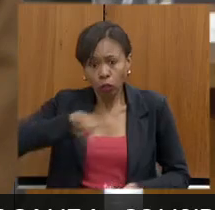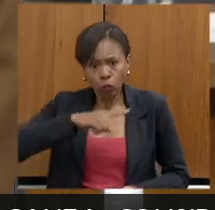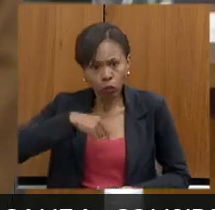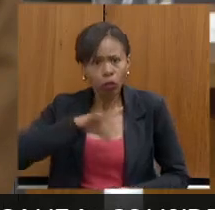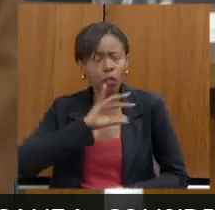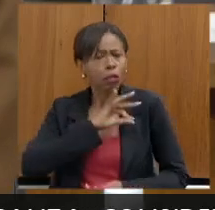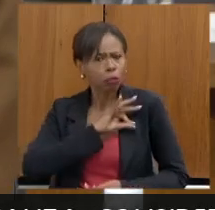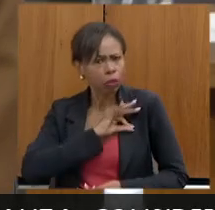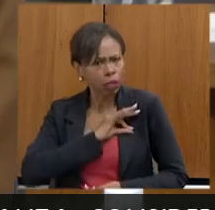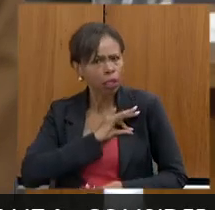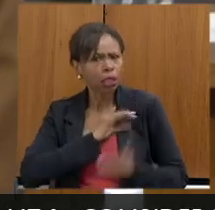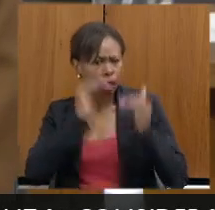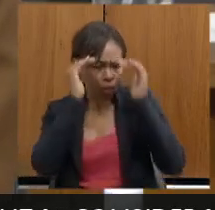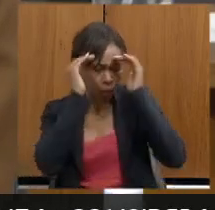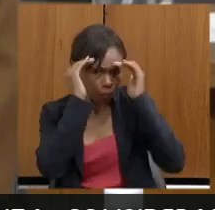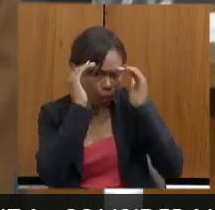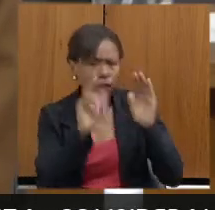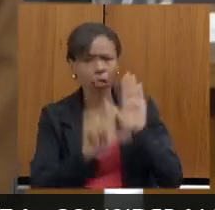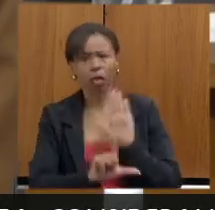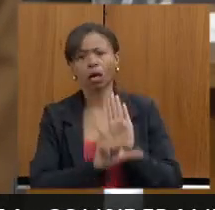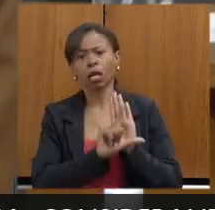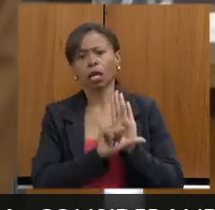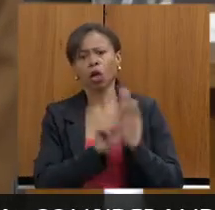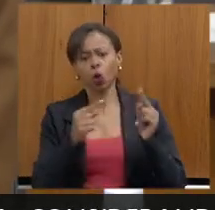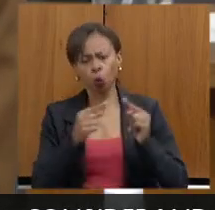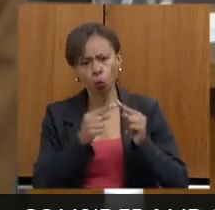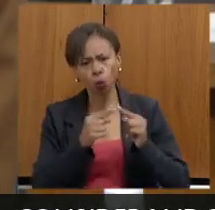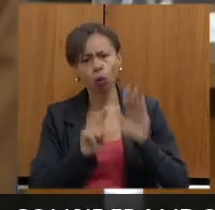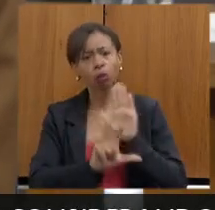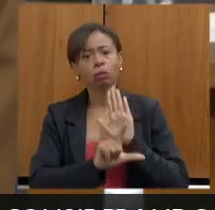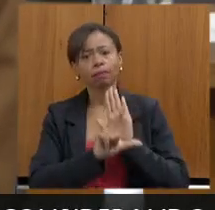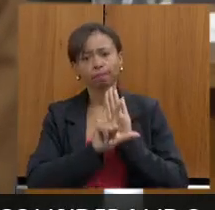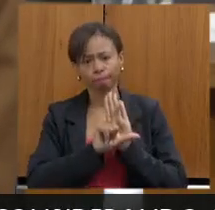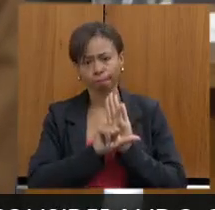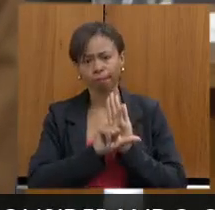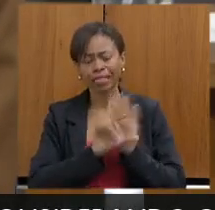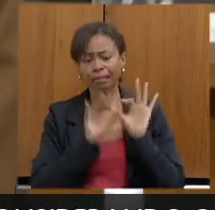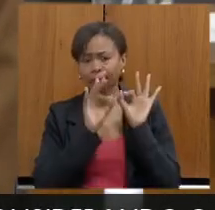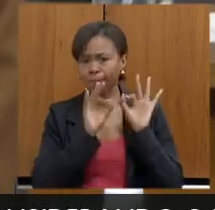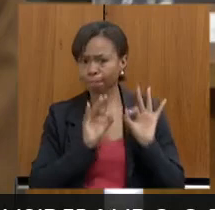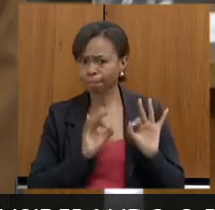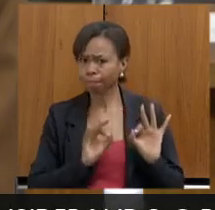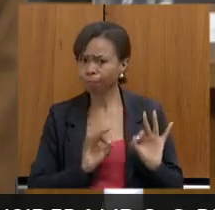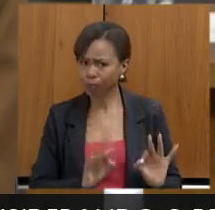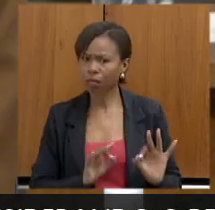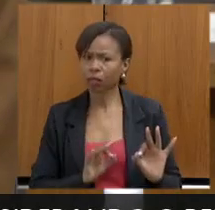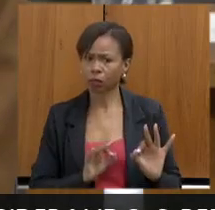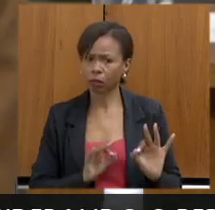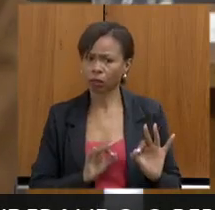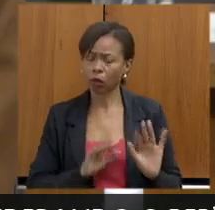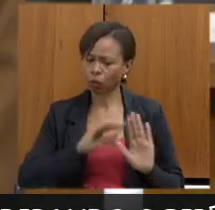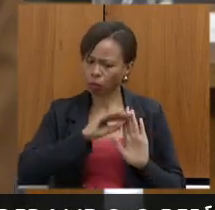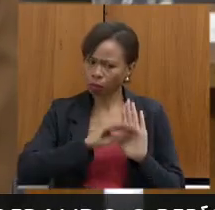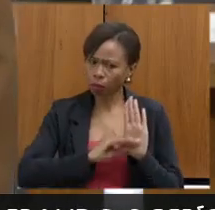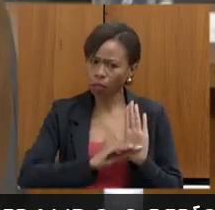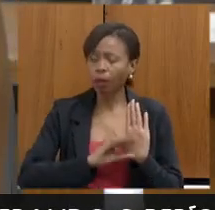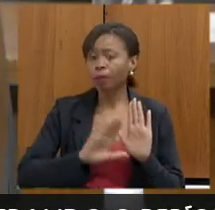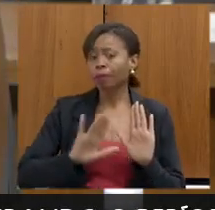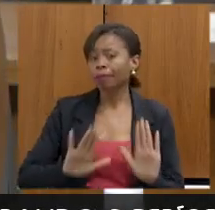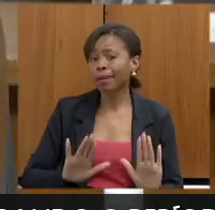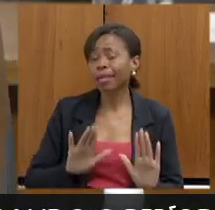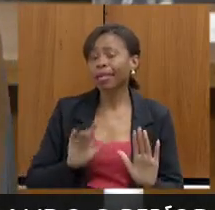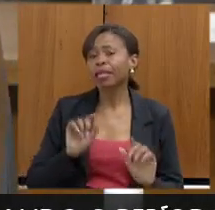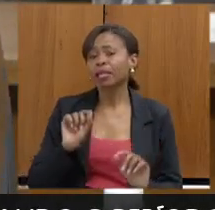nós somos nós primamos em aplicar a lei não do modelo e do tamanho que tá a lei e quem é que